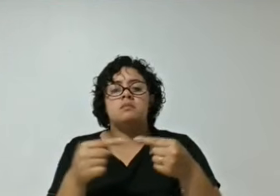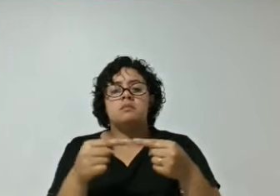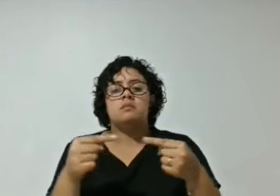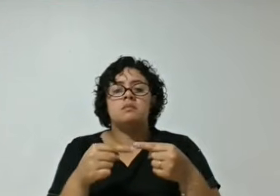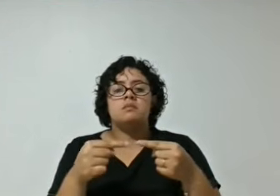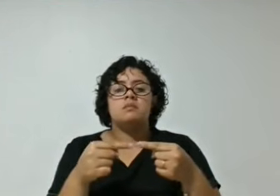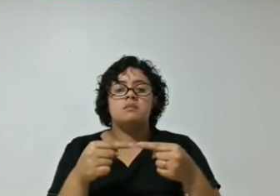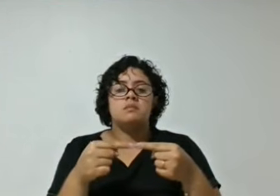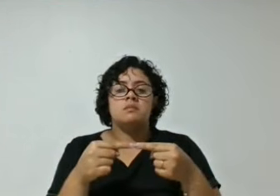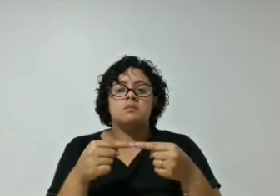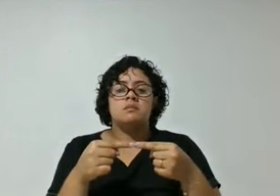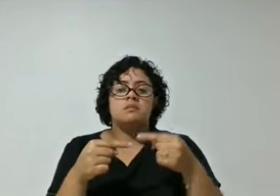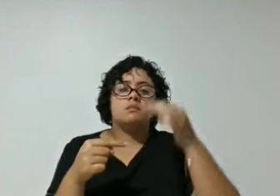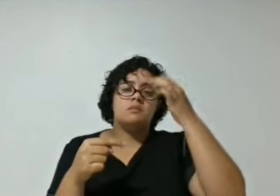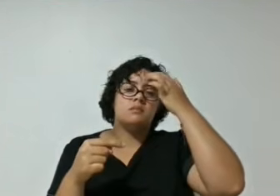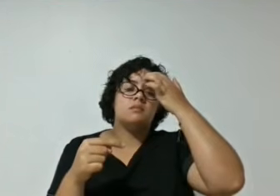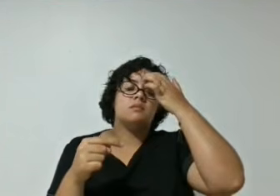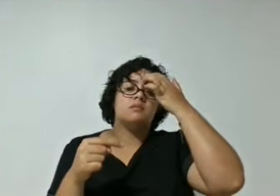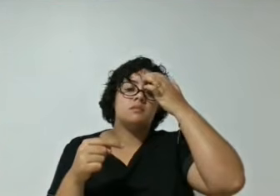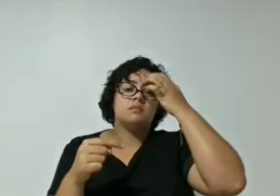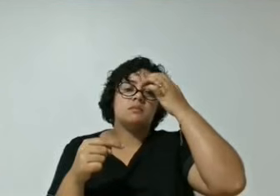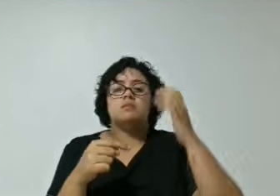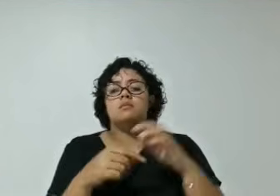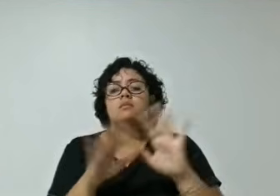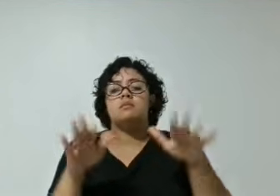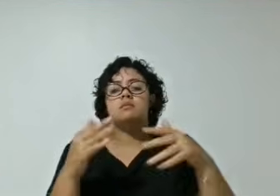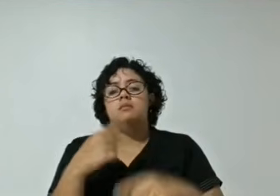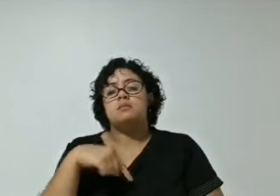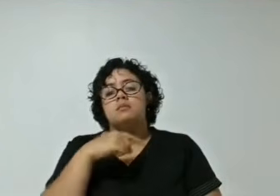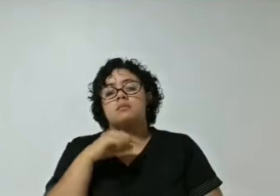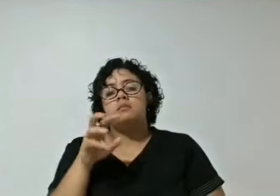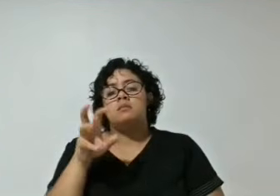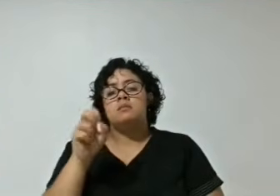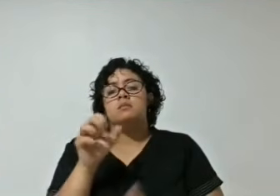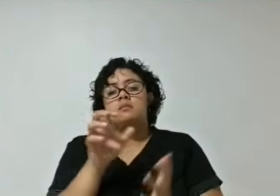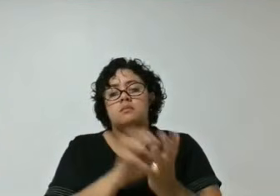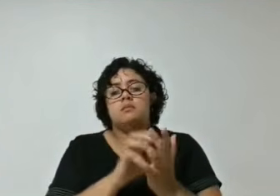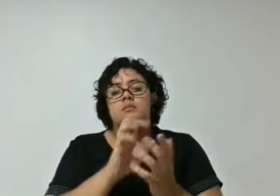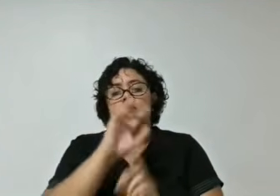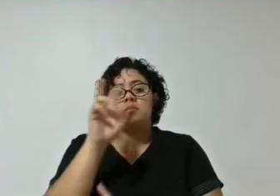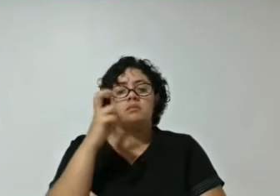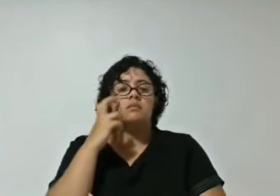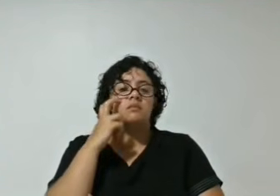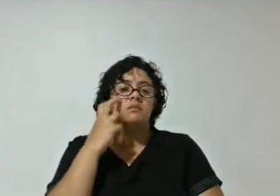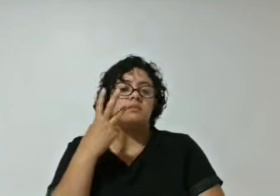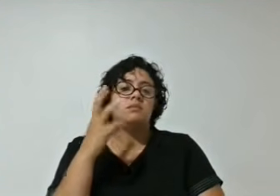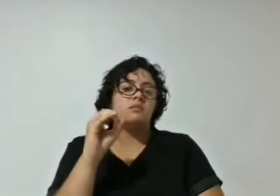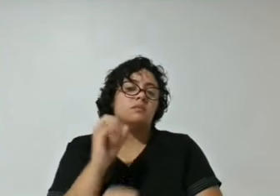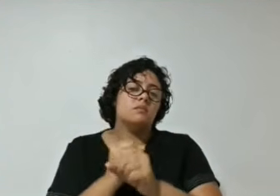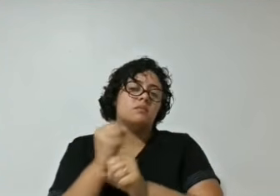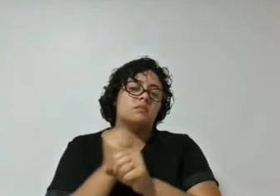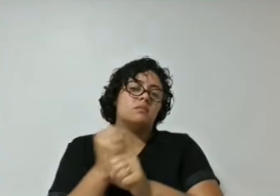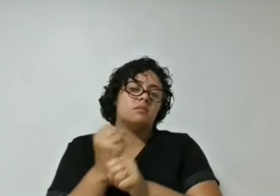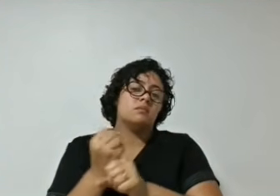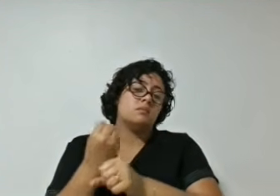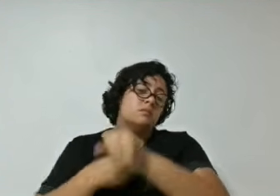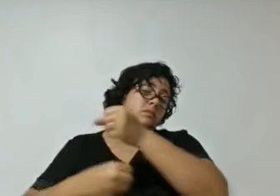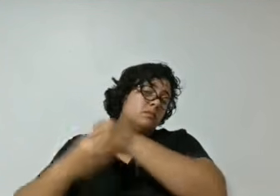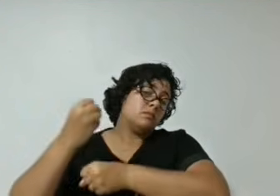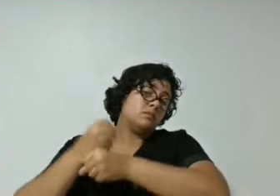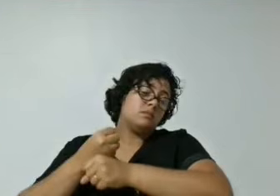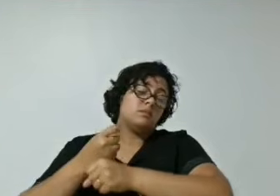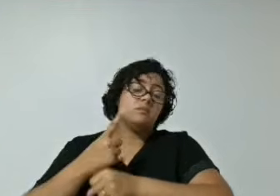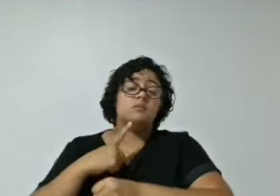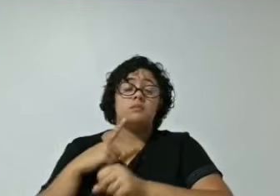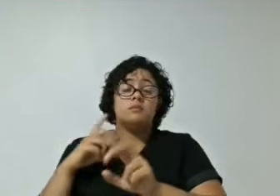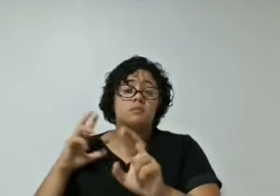Estatuto da Criança e do Adolescente, né? Quando a gente pega o Centro Cultural há 30 anos atrás, né, nós tínhamos uma diferença